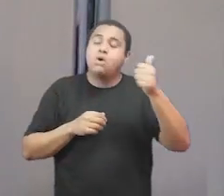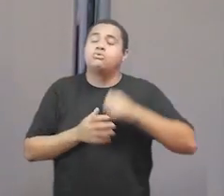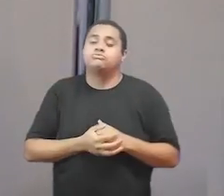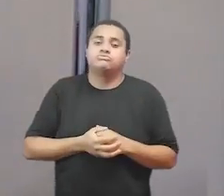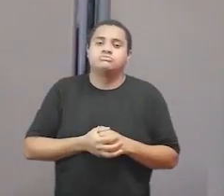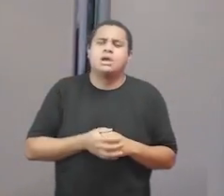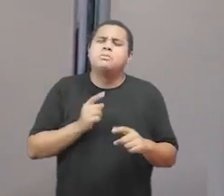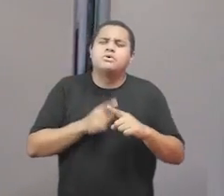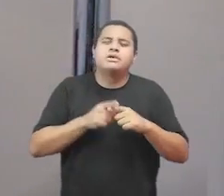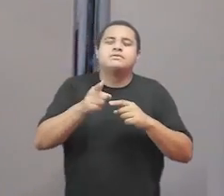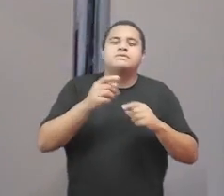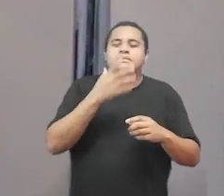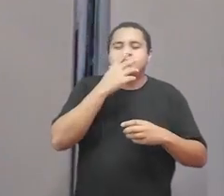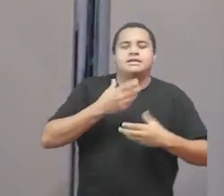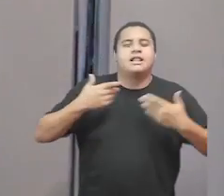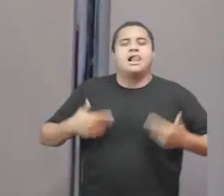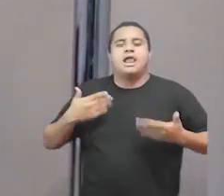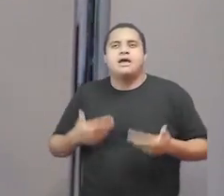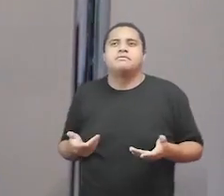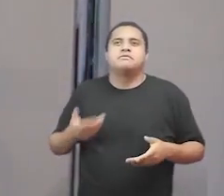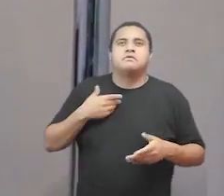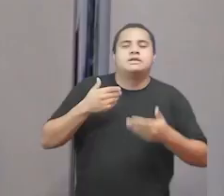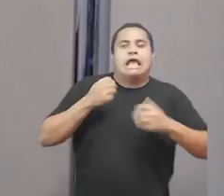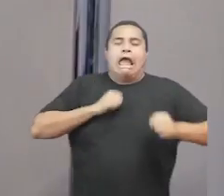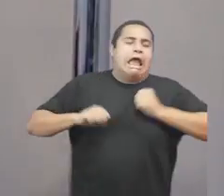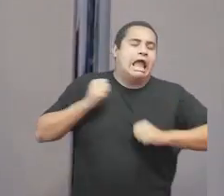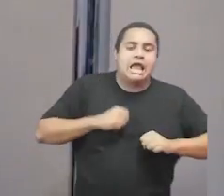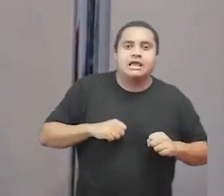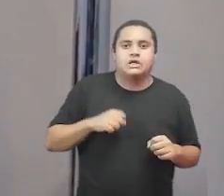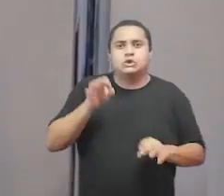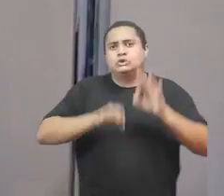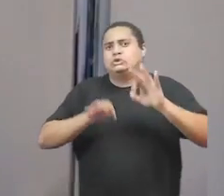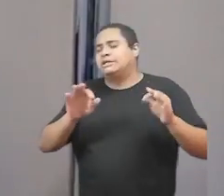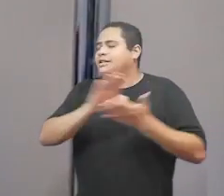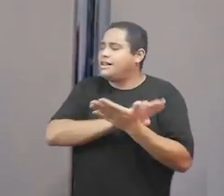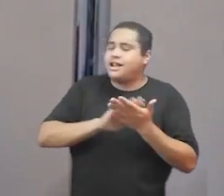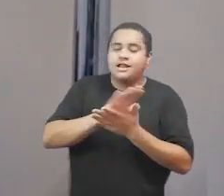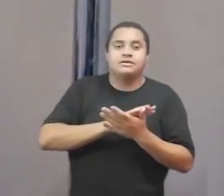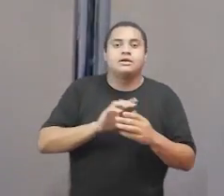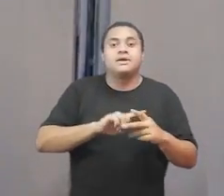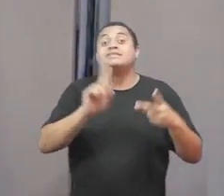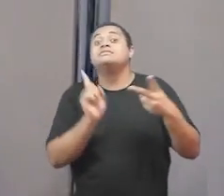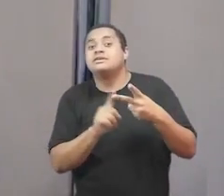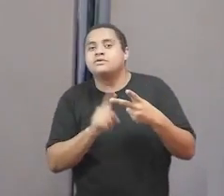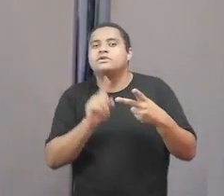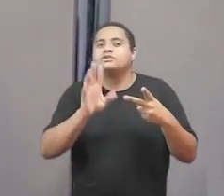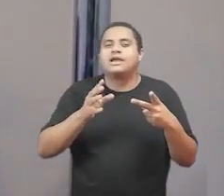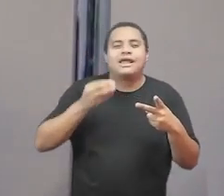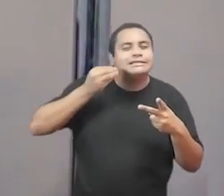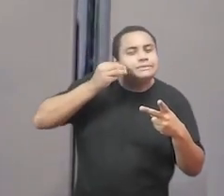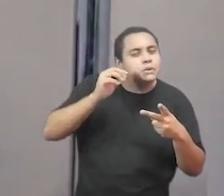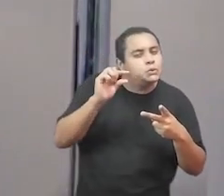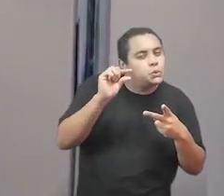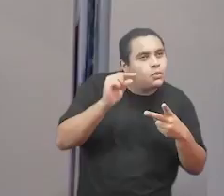e isso também é bom, porque você está mais aberto, você não tem preconceitos, ansiedades, pré-julgamentos, expectativas. Já na segunda vez,